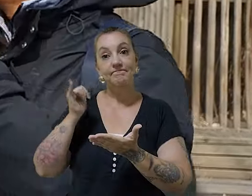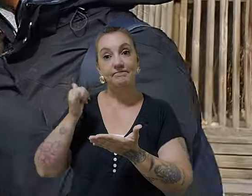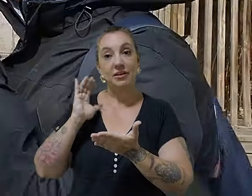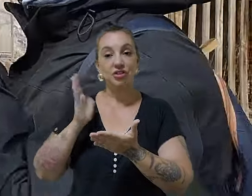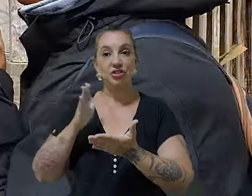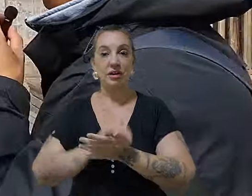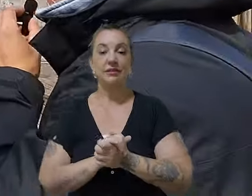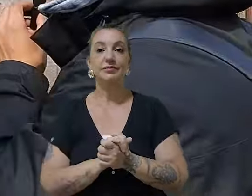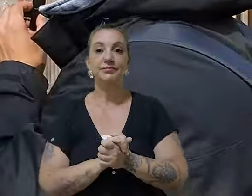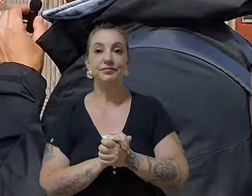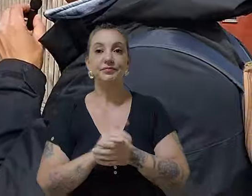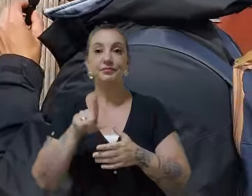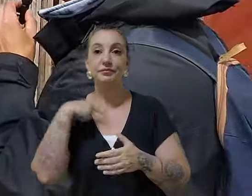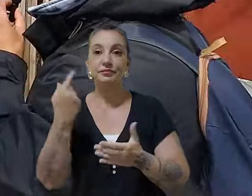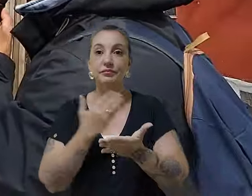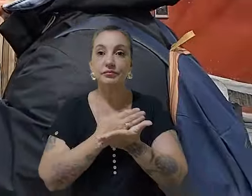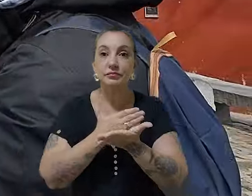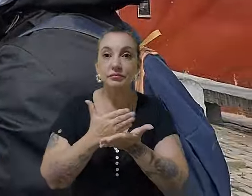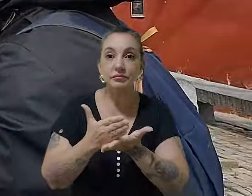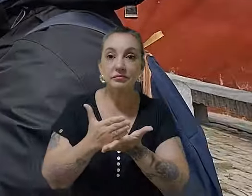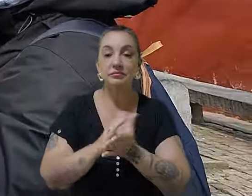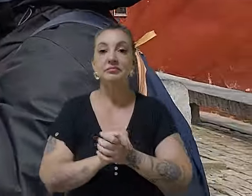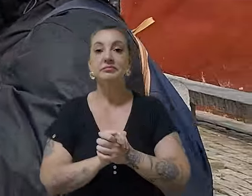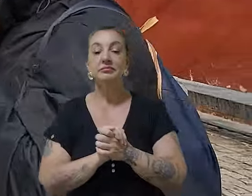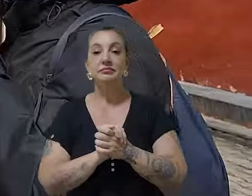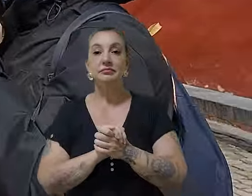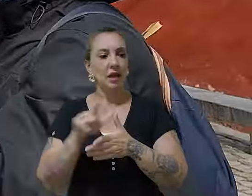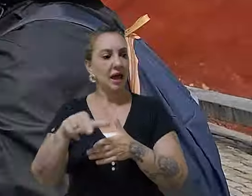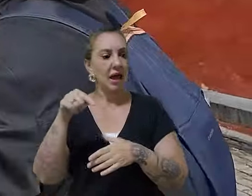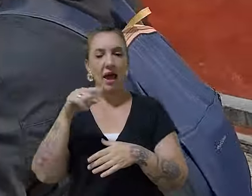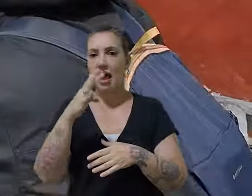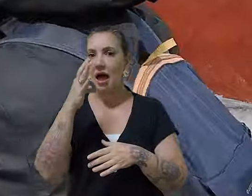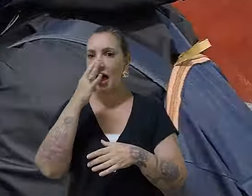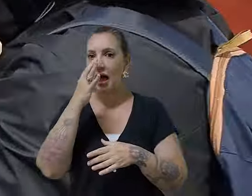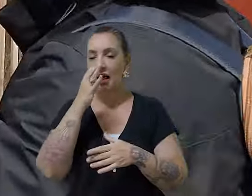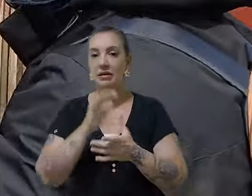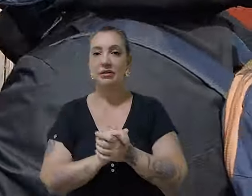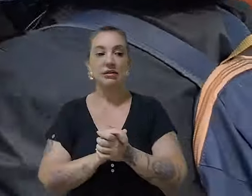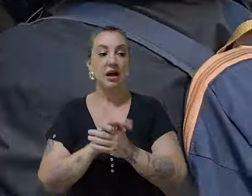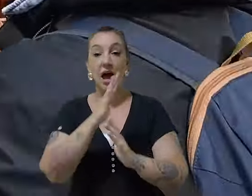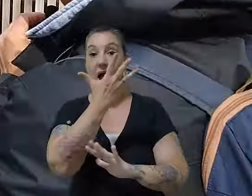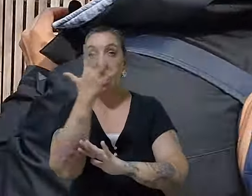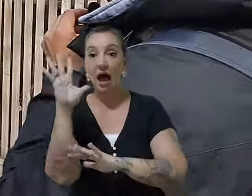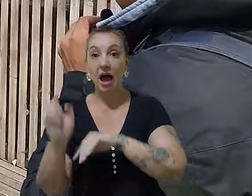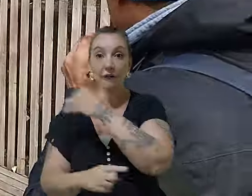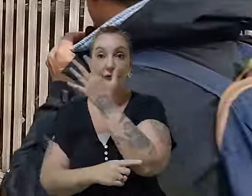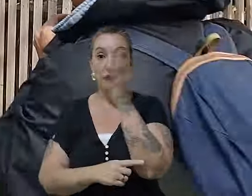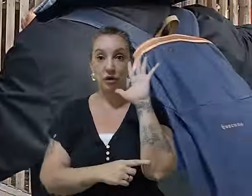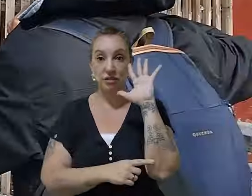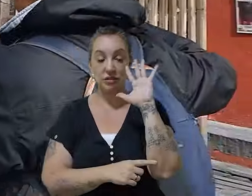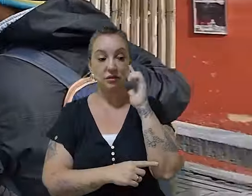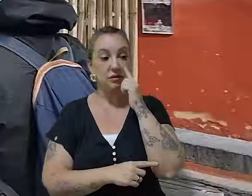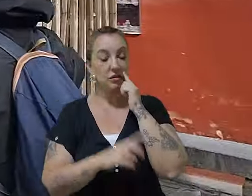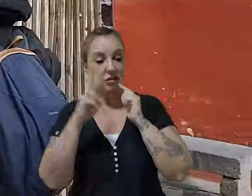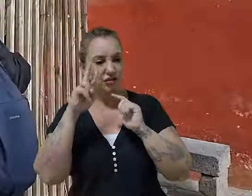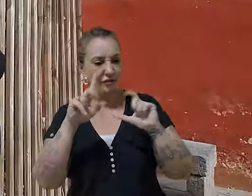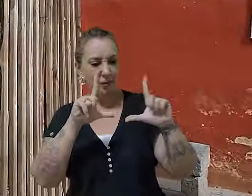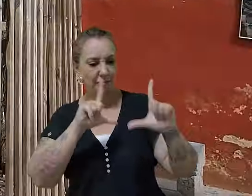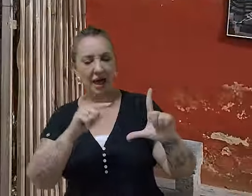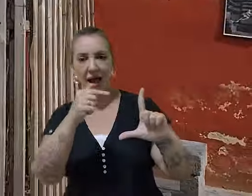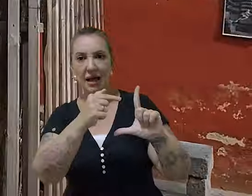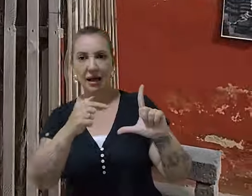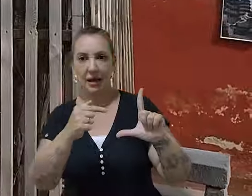comentou. E aí é que a gente já começa, ô Rômulo, isso aqui é impressionante, ó. Essas árvores aqui, deixa eu ver se tá no, na plaquinha